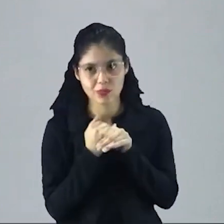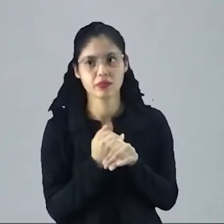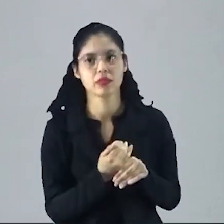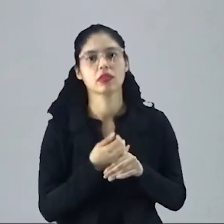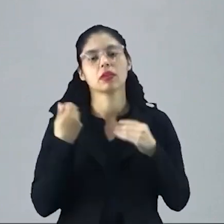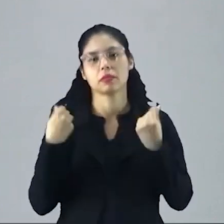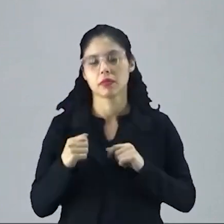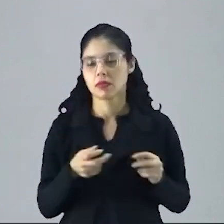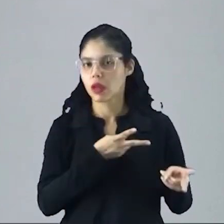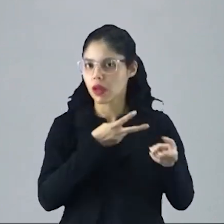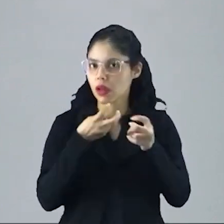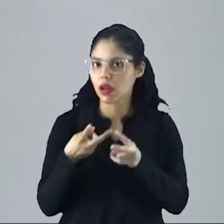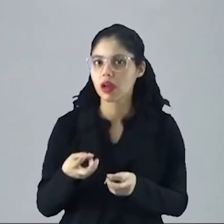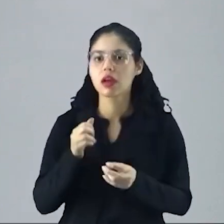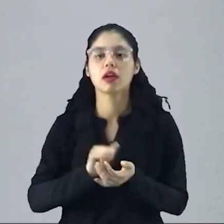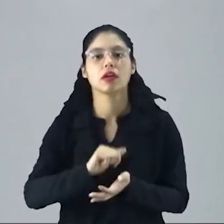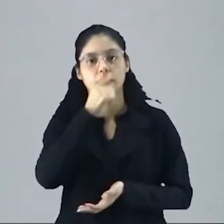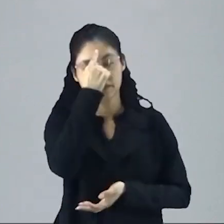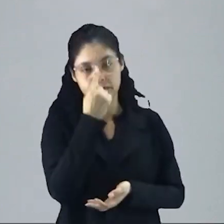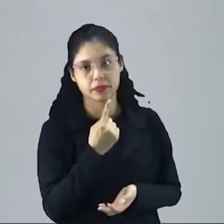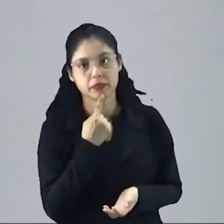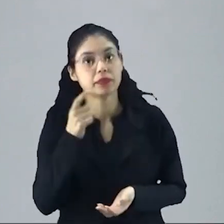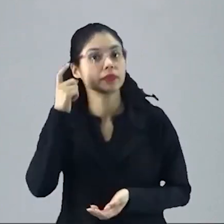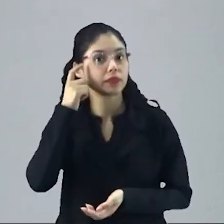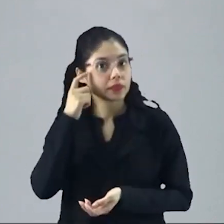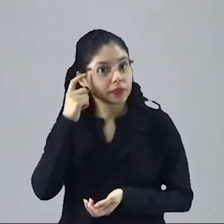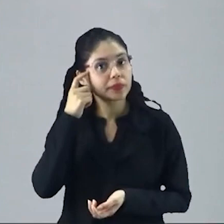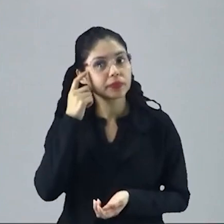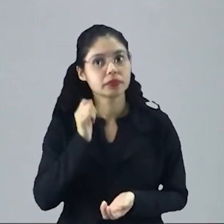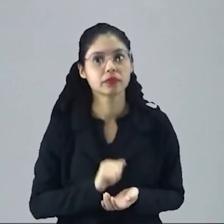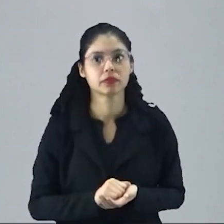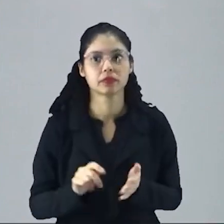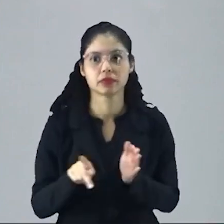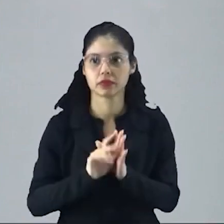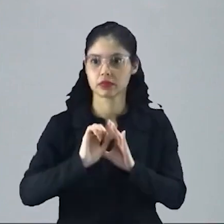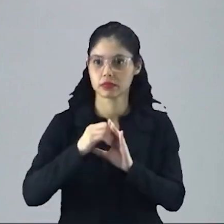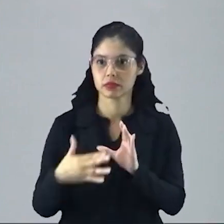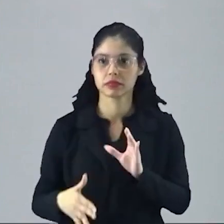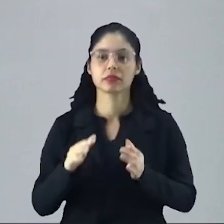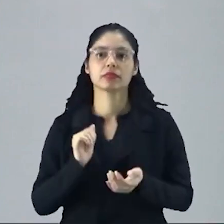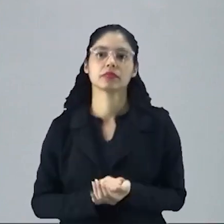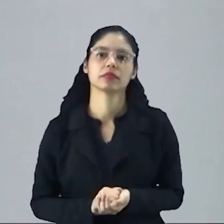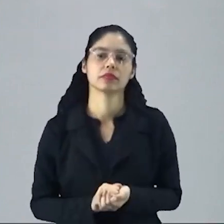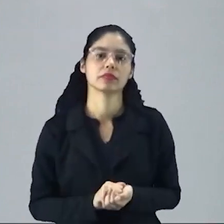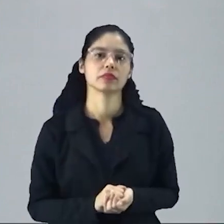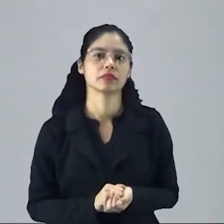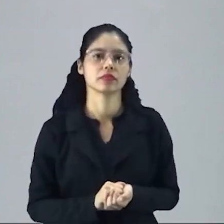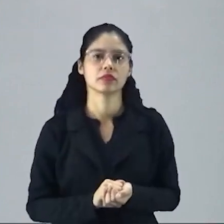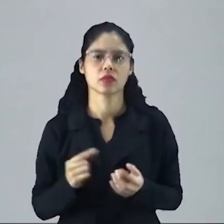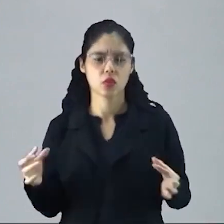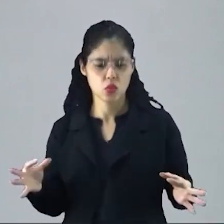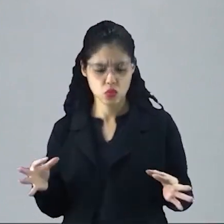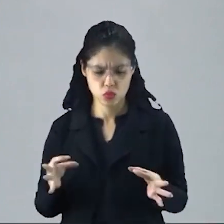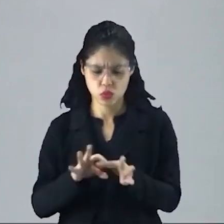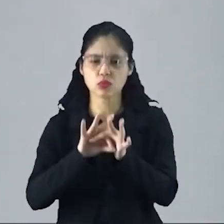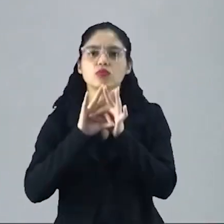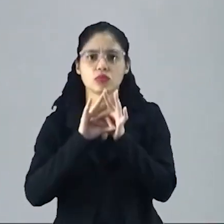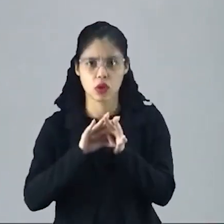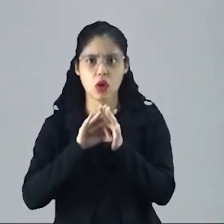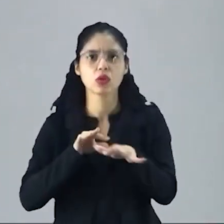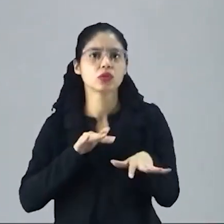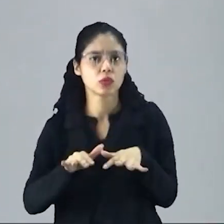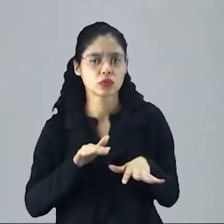que observar essas cenas pensando nessa característica, tá? Que é meio fusão